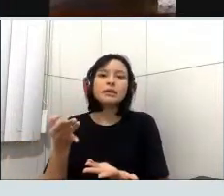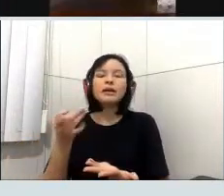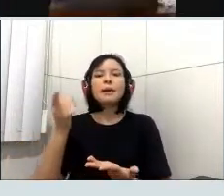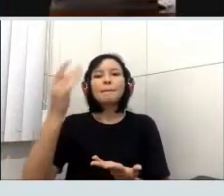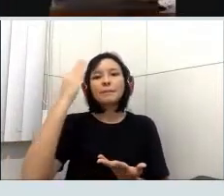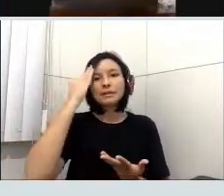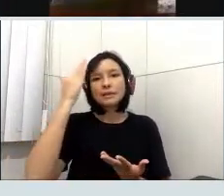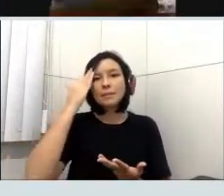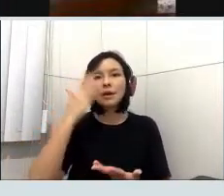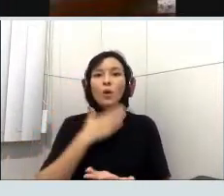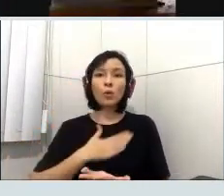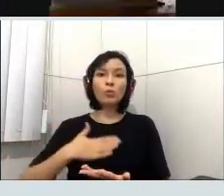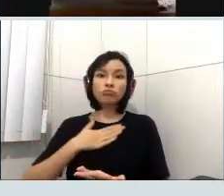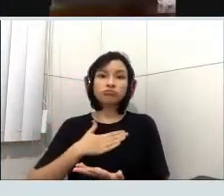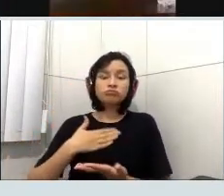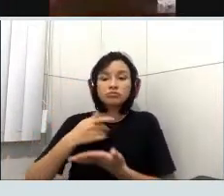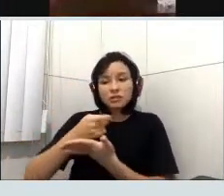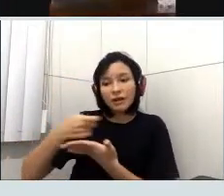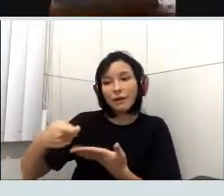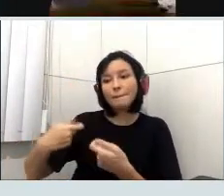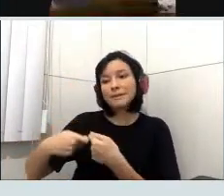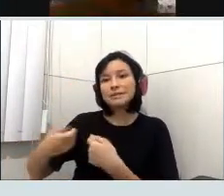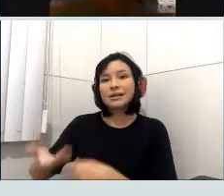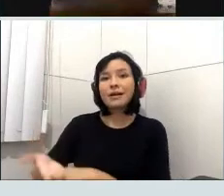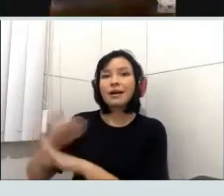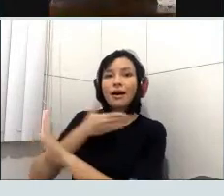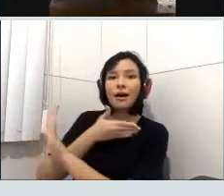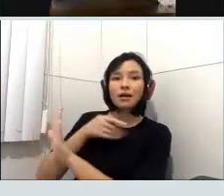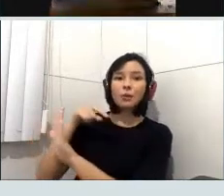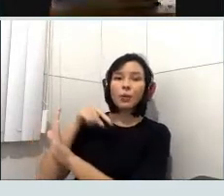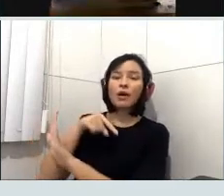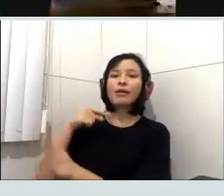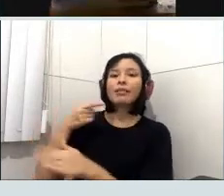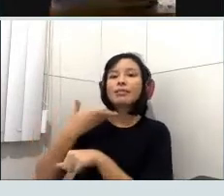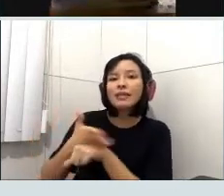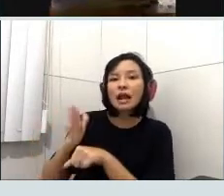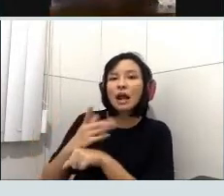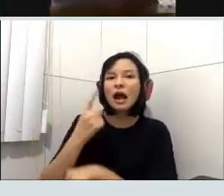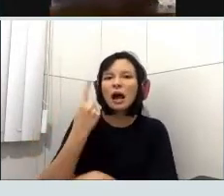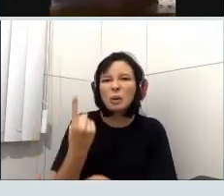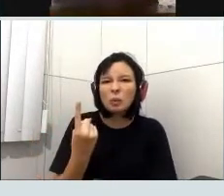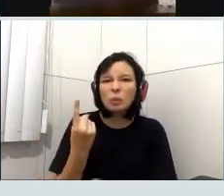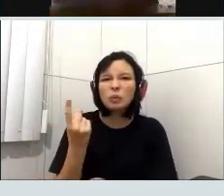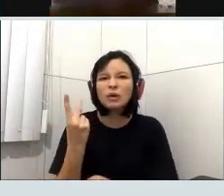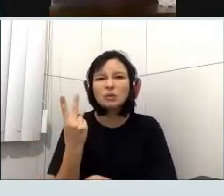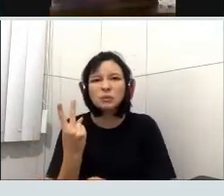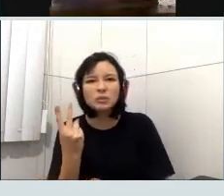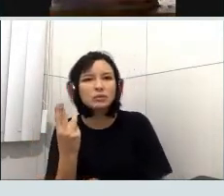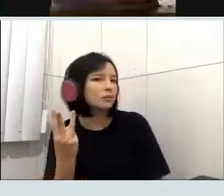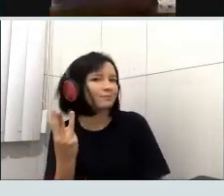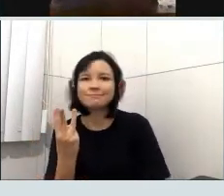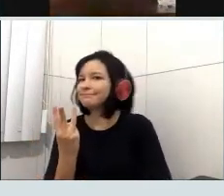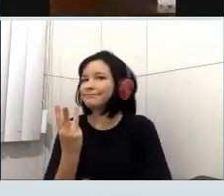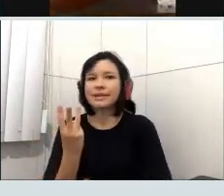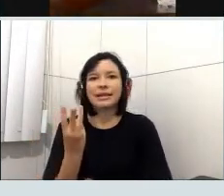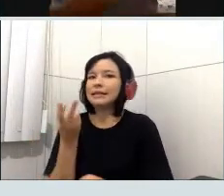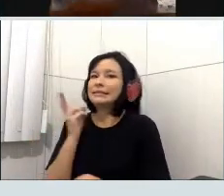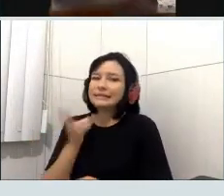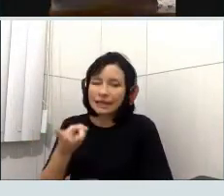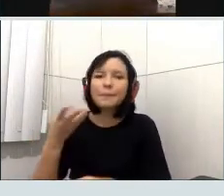de escrever dessa forma, ele treinou antes. Não foi uma, nem foi duas, nem foi três. Chega uma hora que a redação de vocês vai